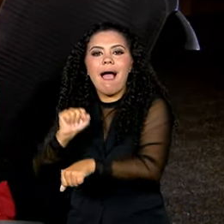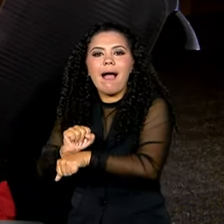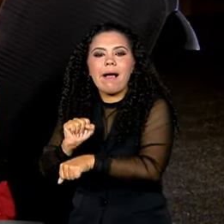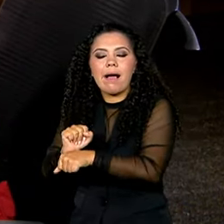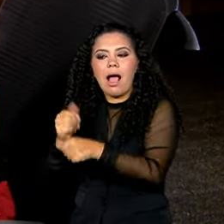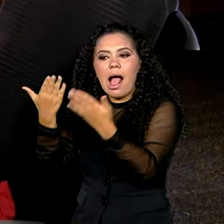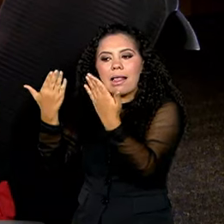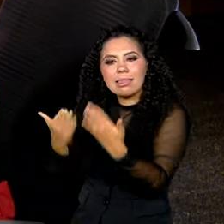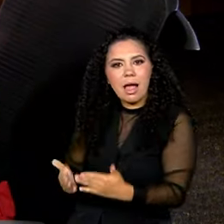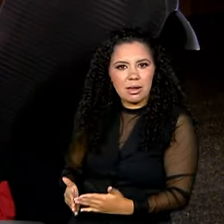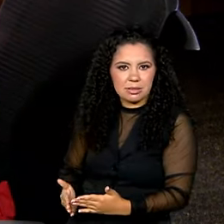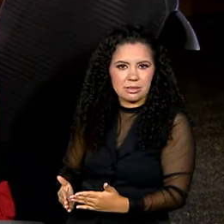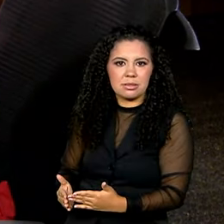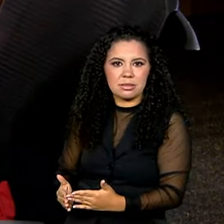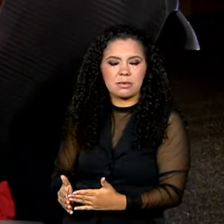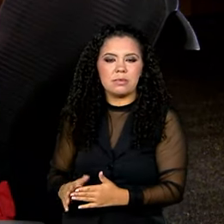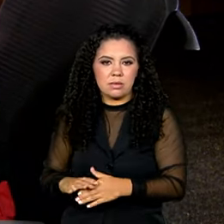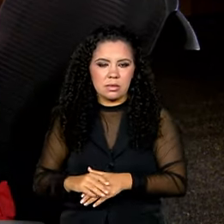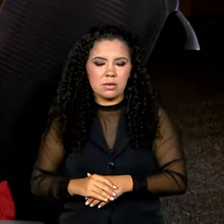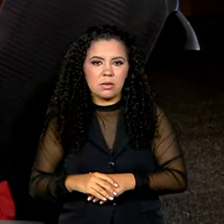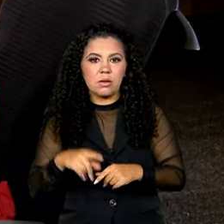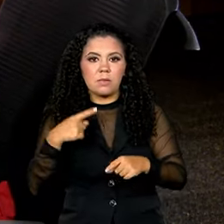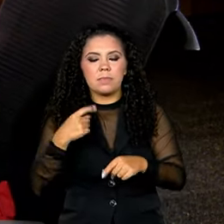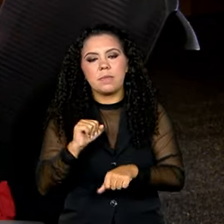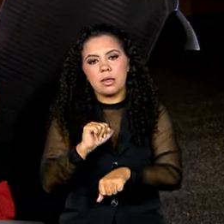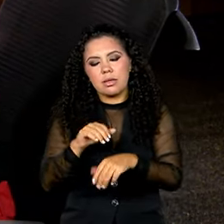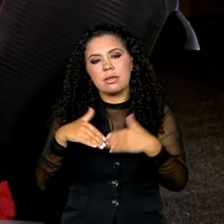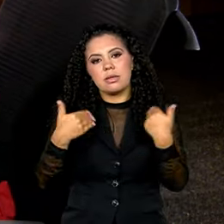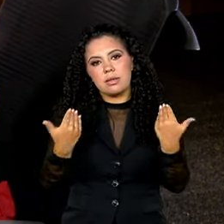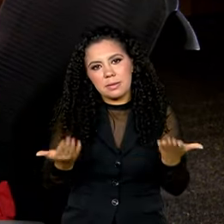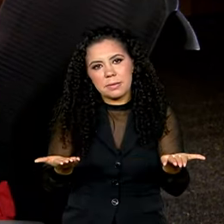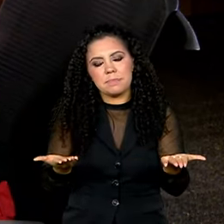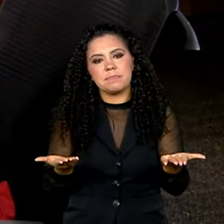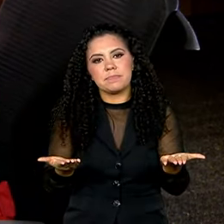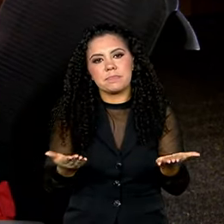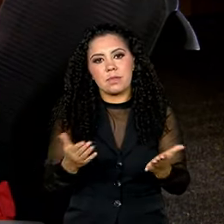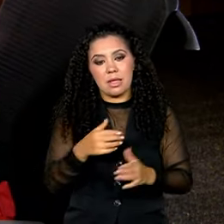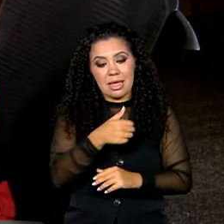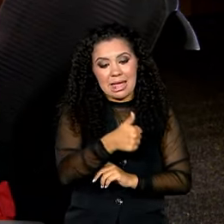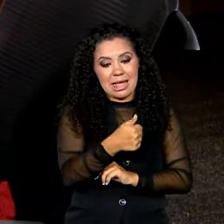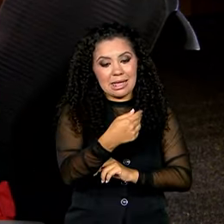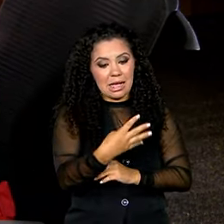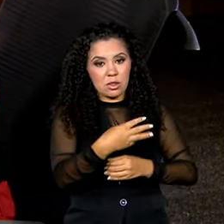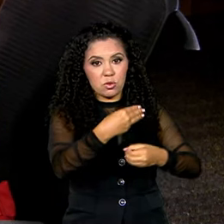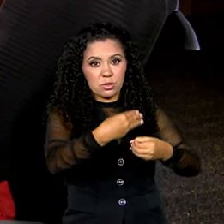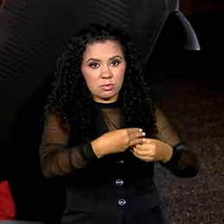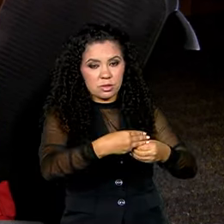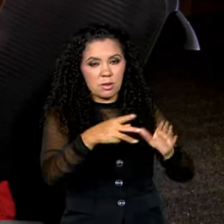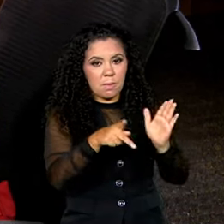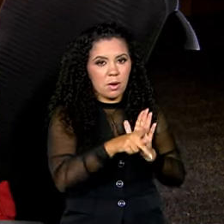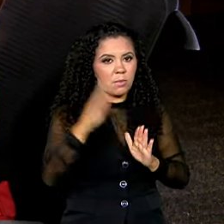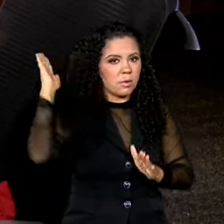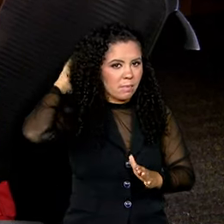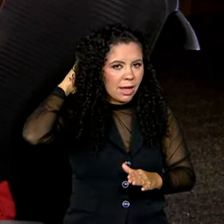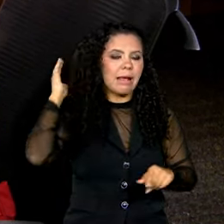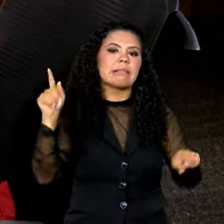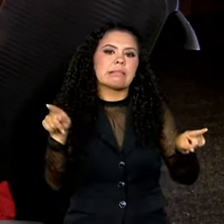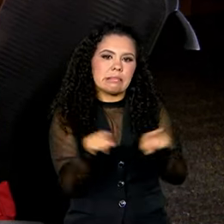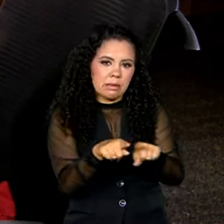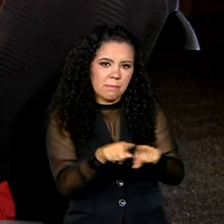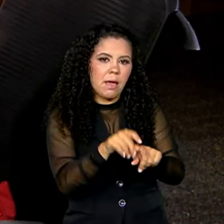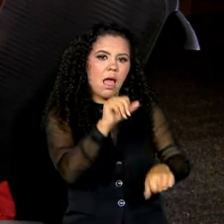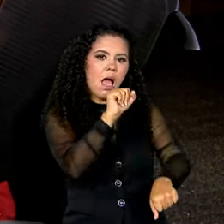14 municípios do Amapá ficaram de fora porque estavam em análise. E 14 municípios do Pará do mesmo jeito. Esses